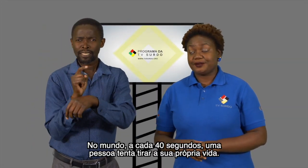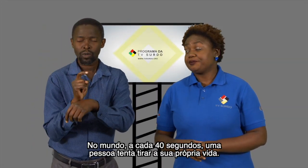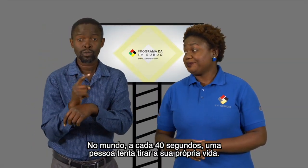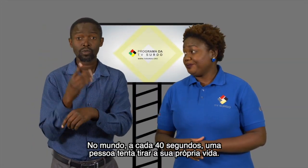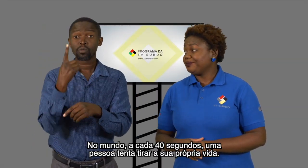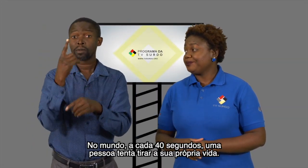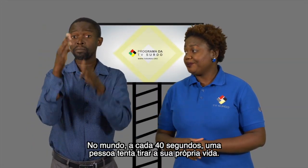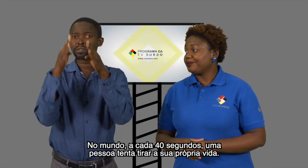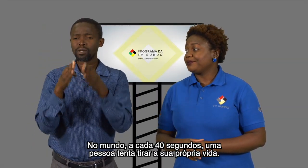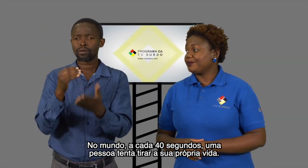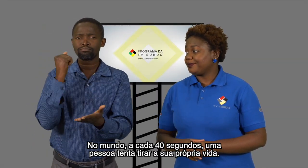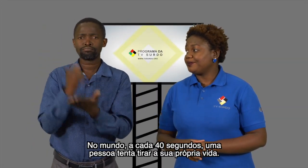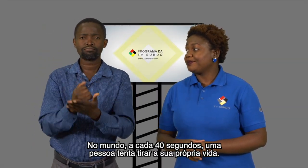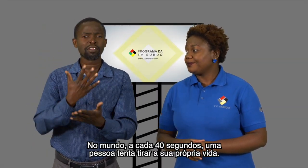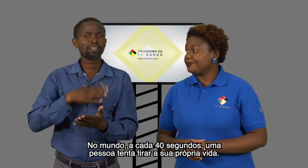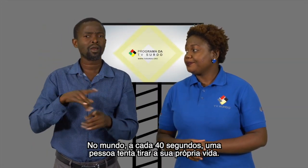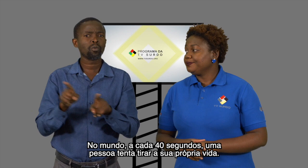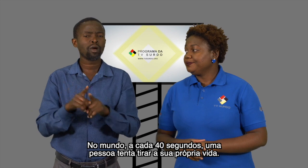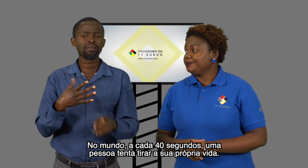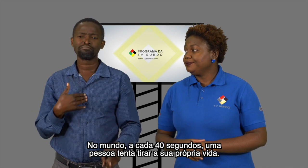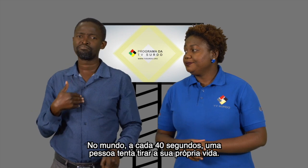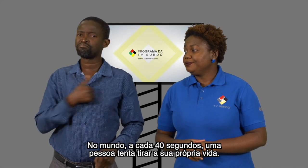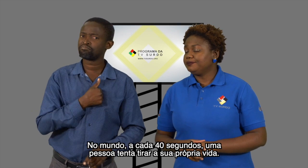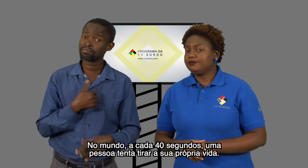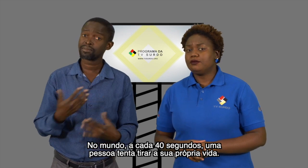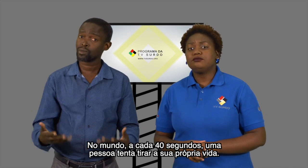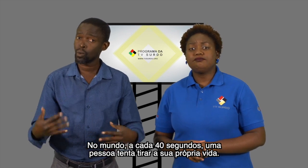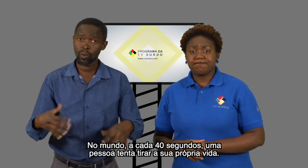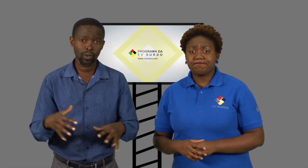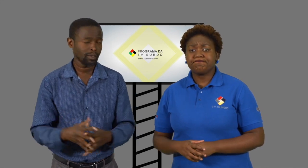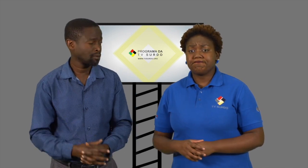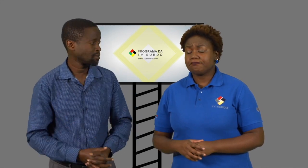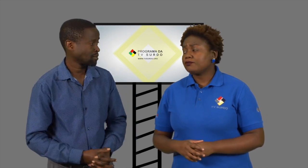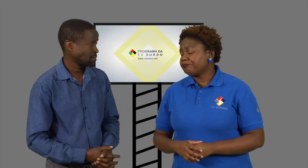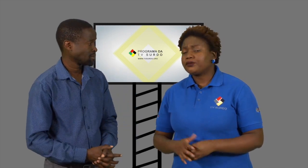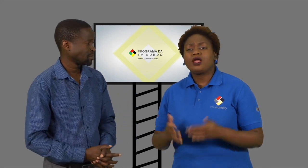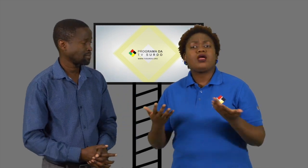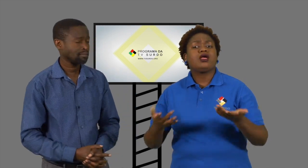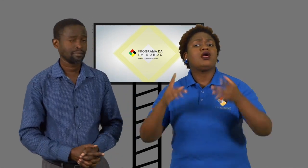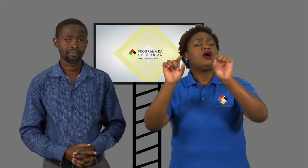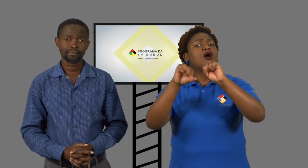40 segundos, uma pessoa tenta tirar a sua própria vida.